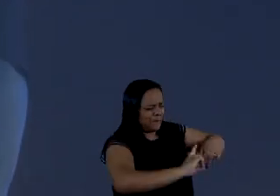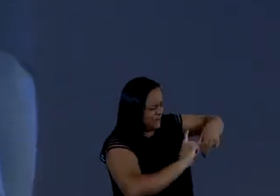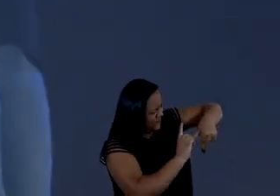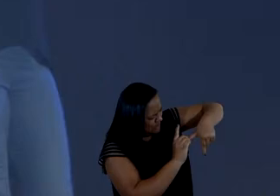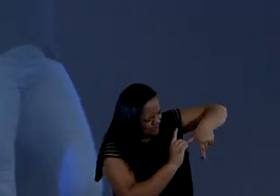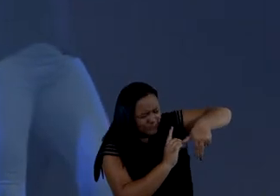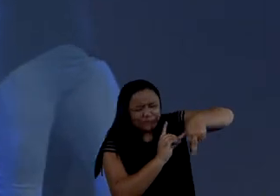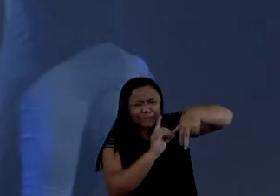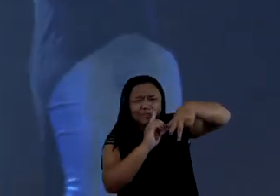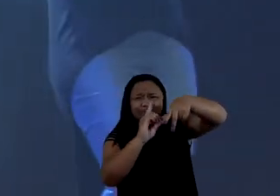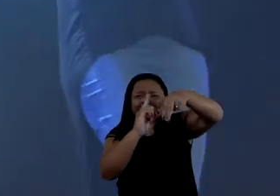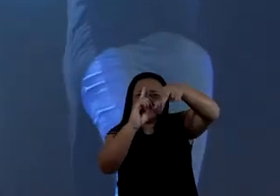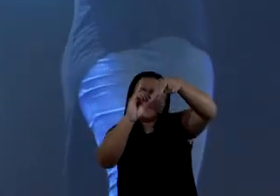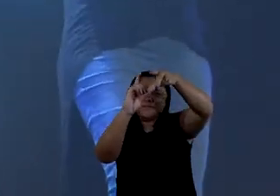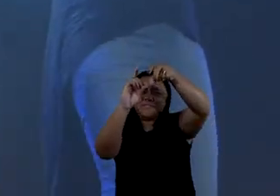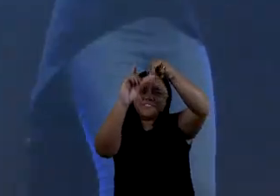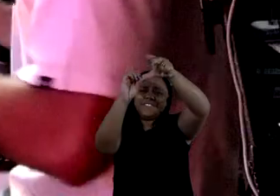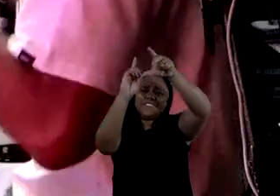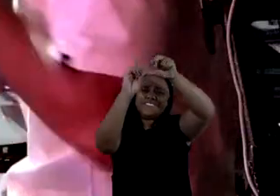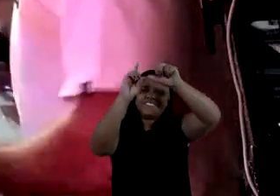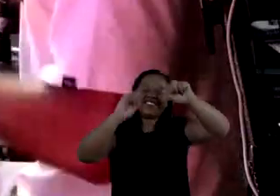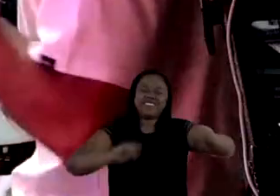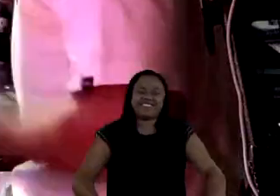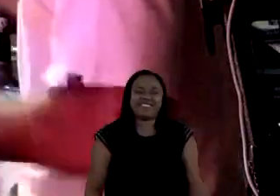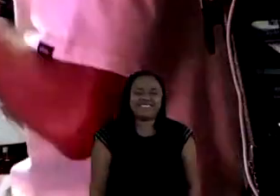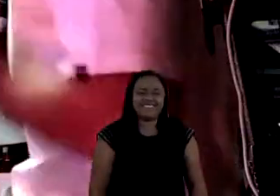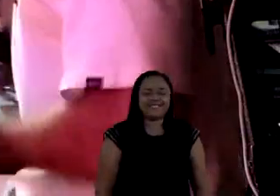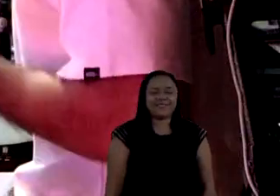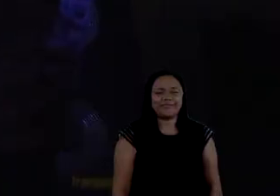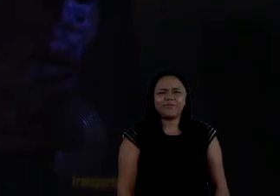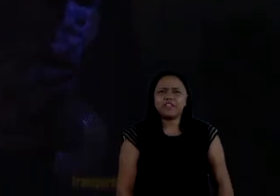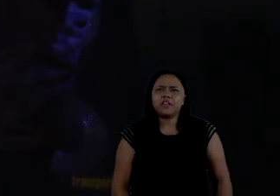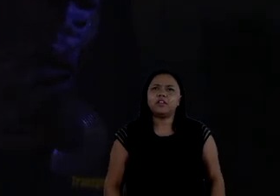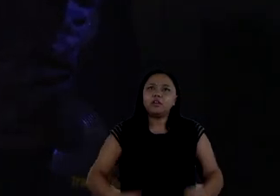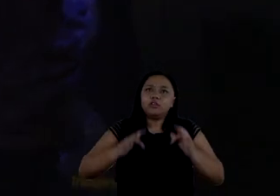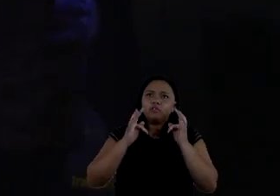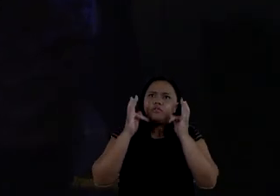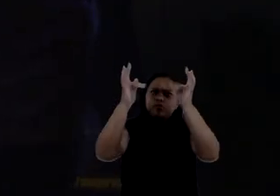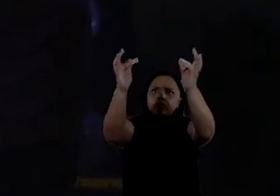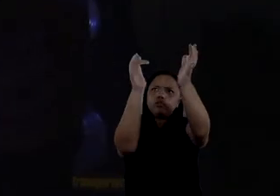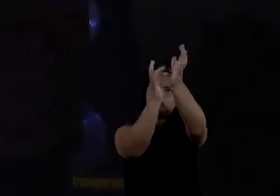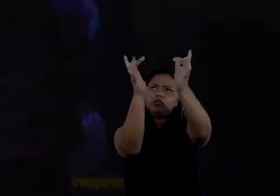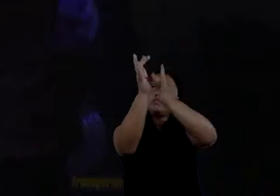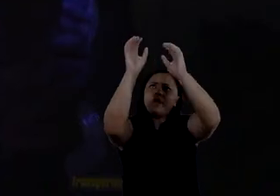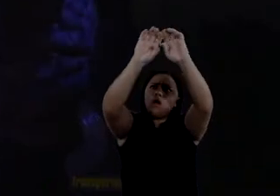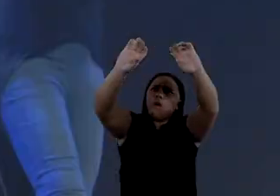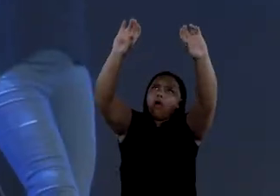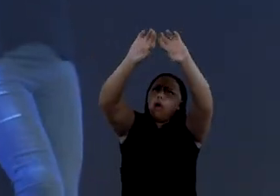Jesus.